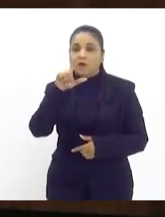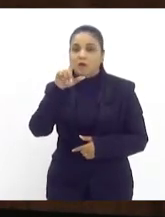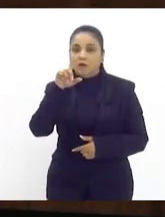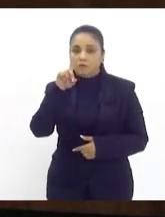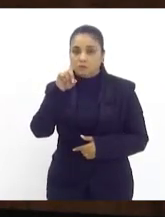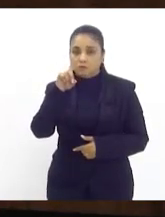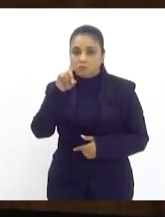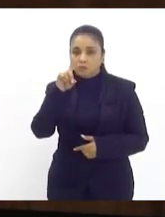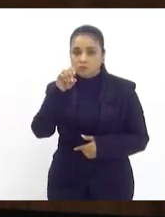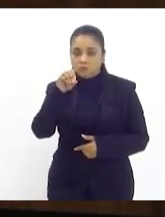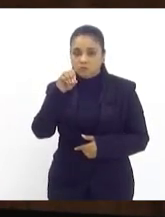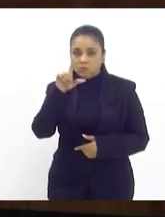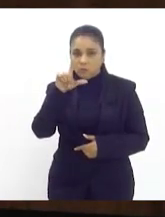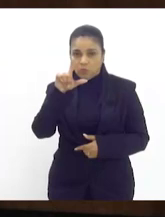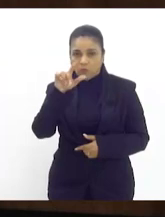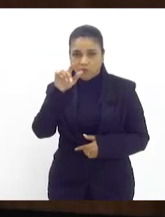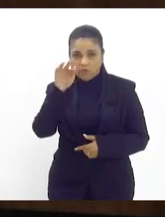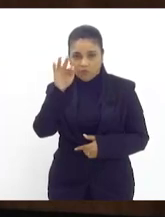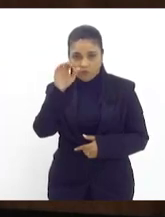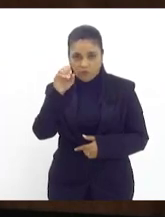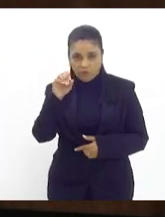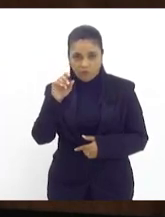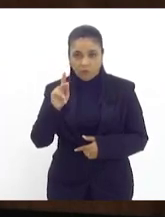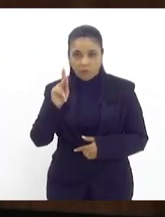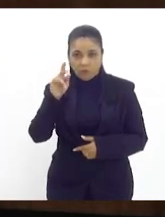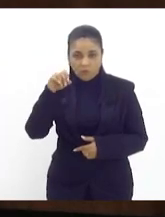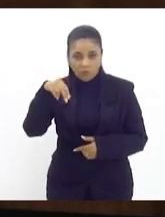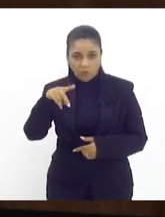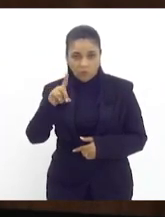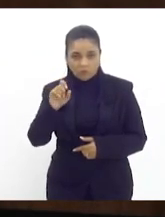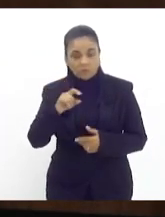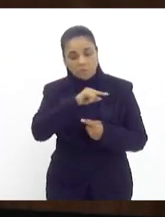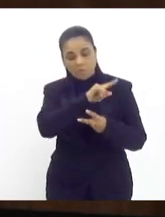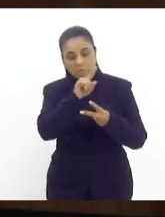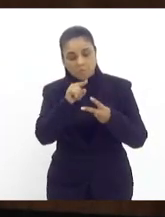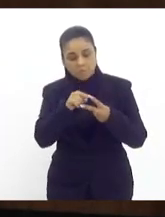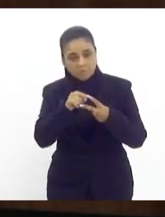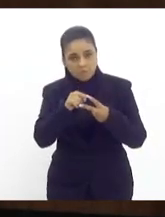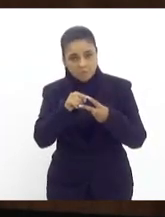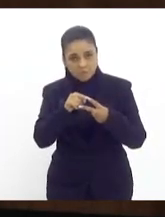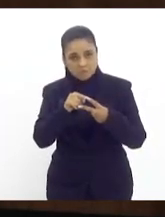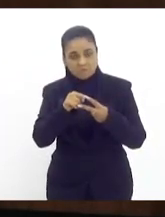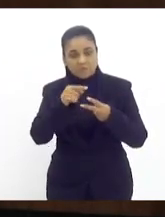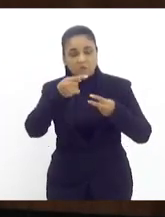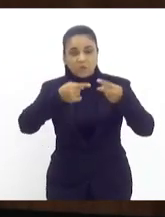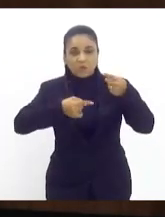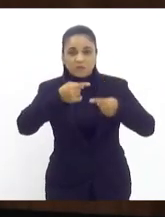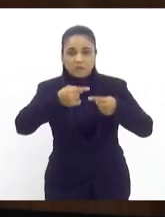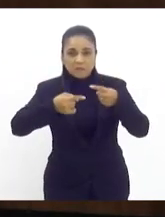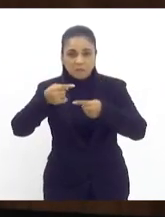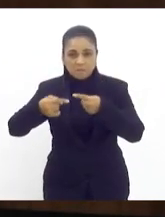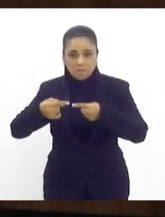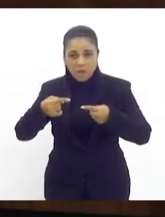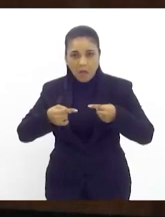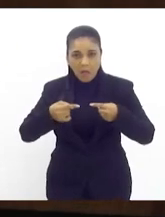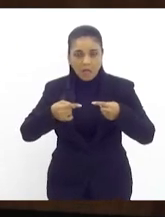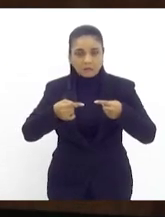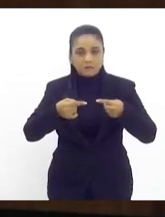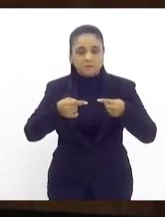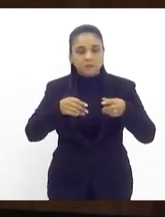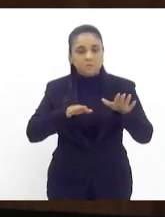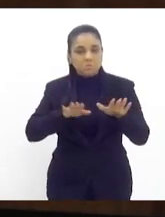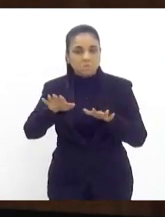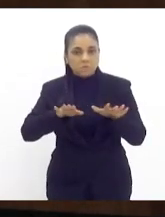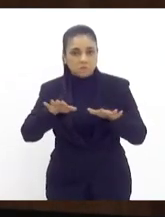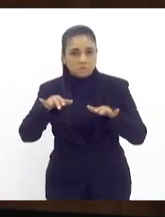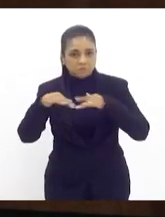eu queria registrar uma ou duas questões que eu penso serem importantes. A primeira, o debate da mobilidade urbana é um debate fundamental